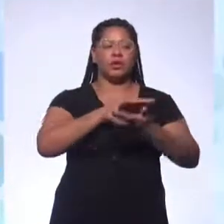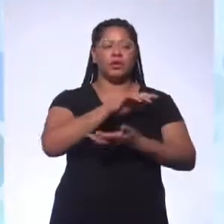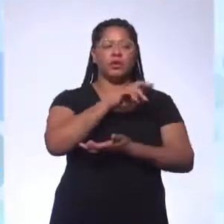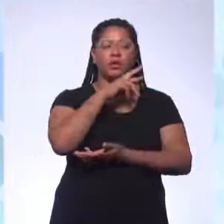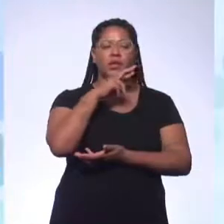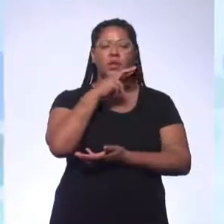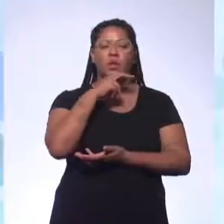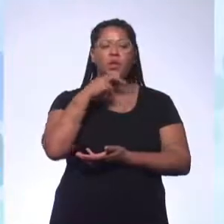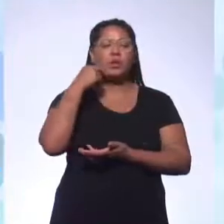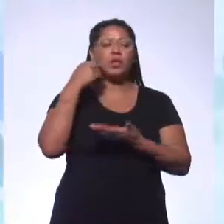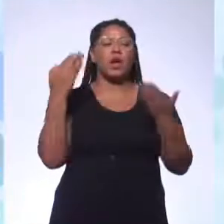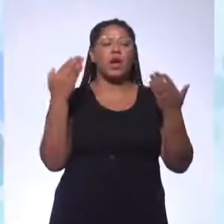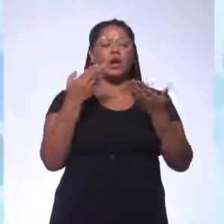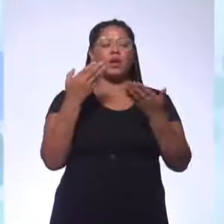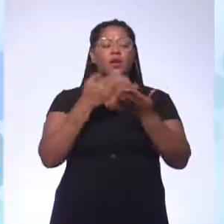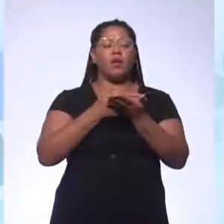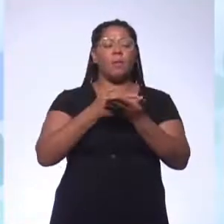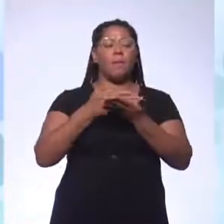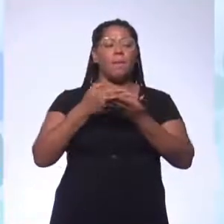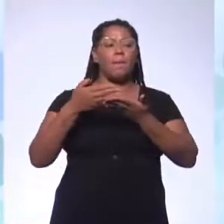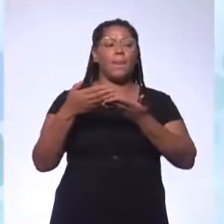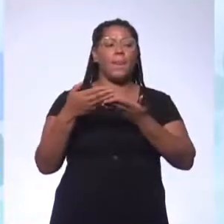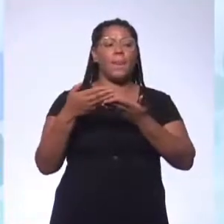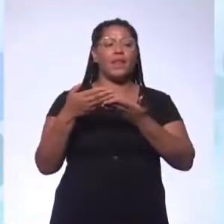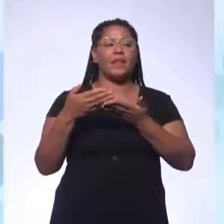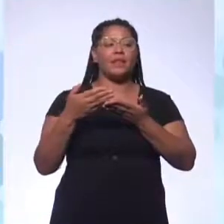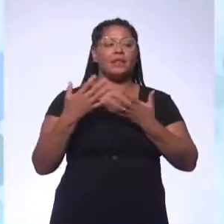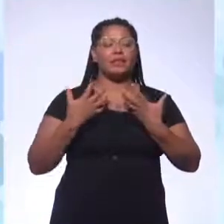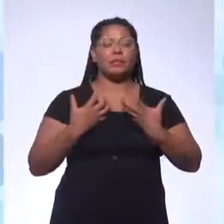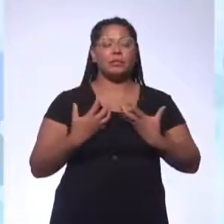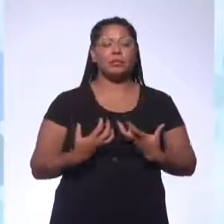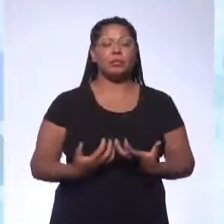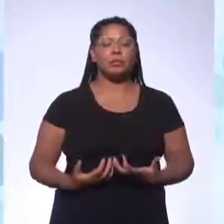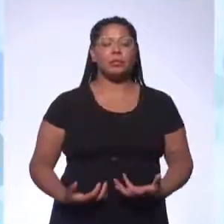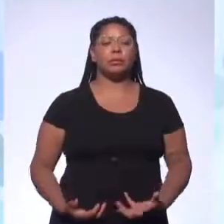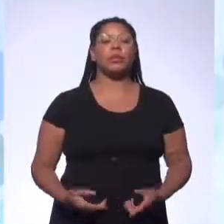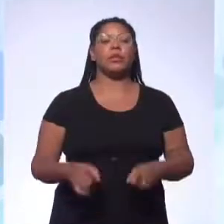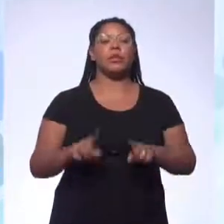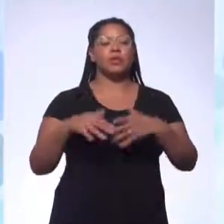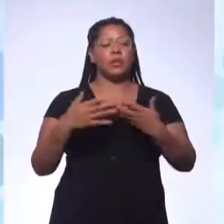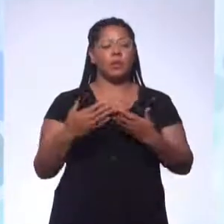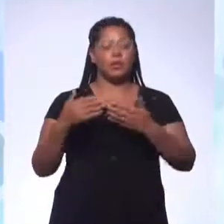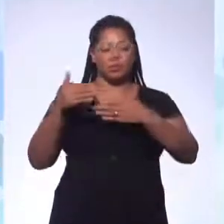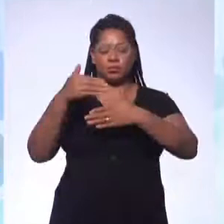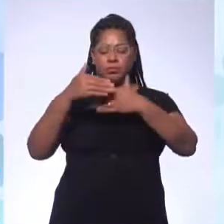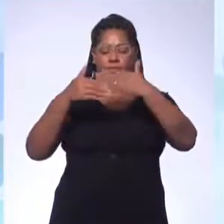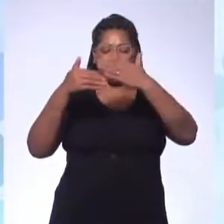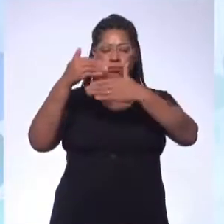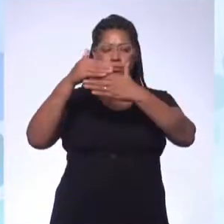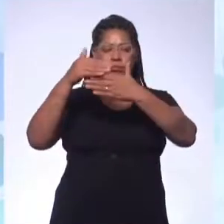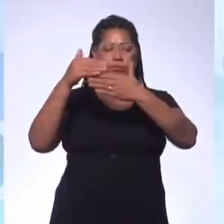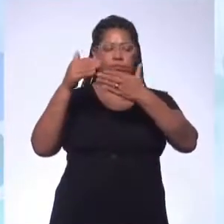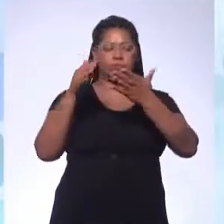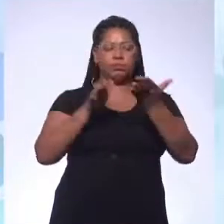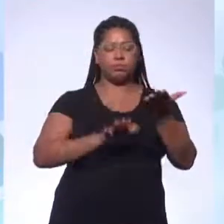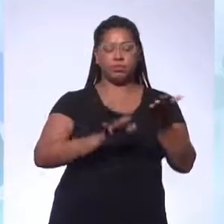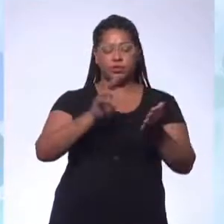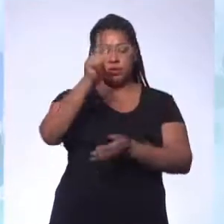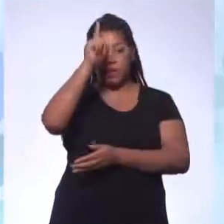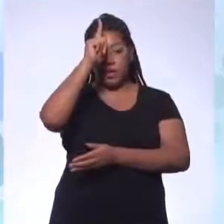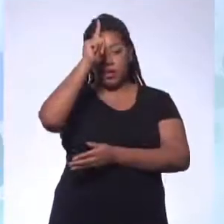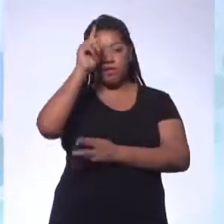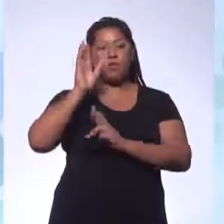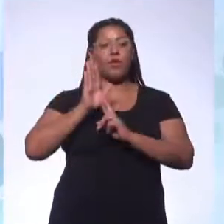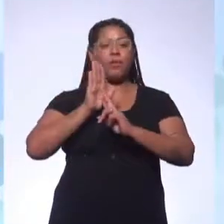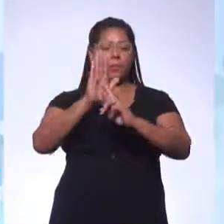está começando a dar sinais de desgaste. E a queda do Muro de Berlim é um desses sinais de desgaste